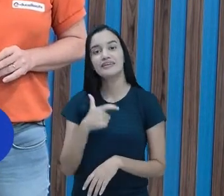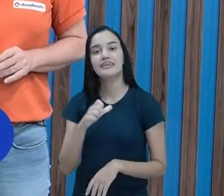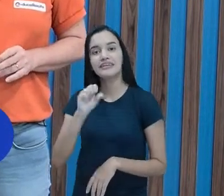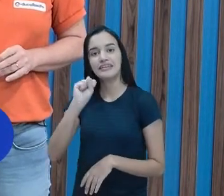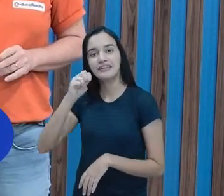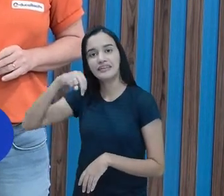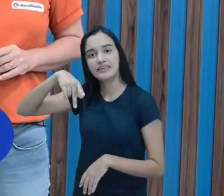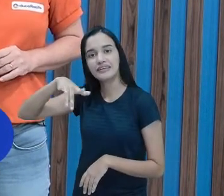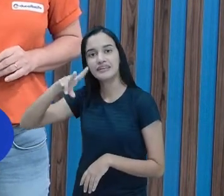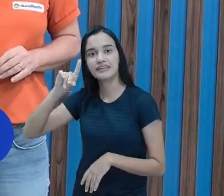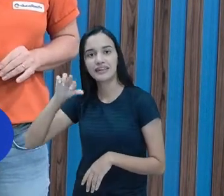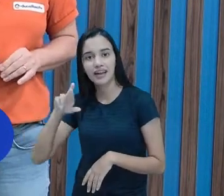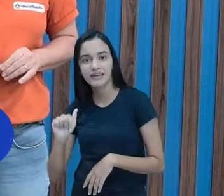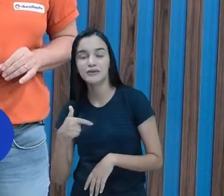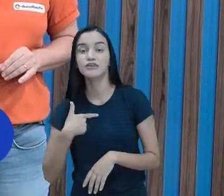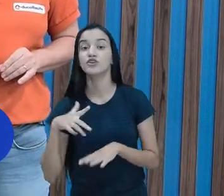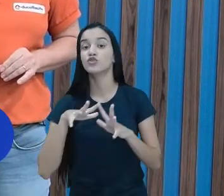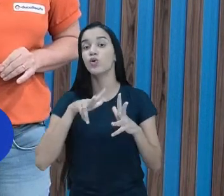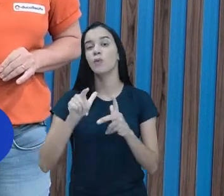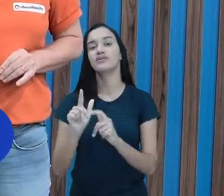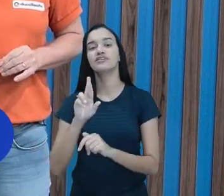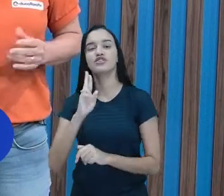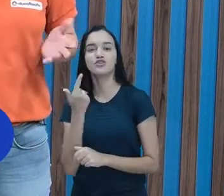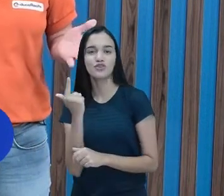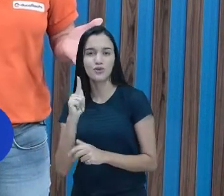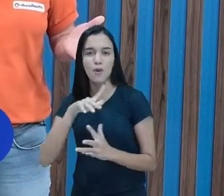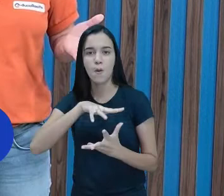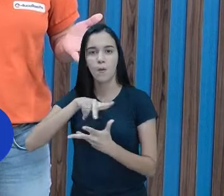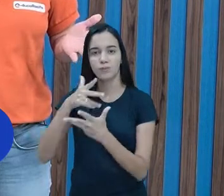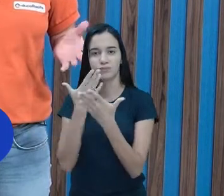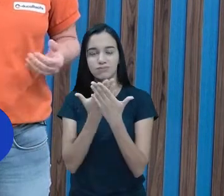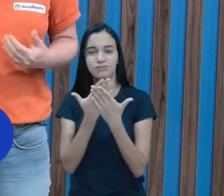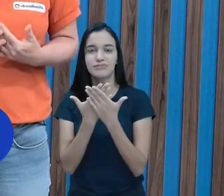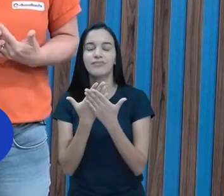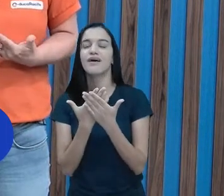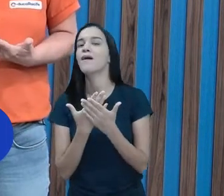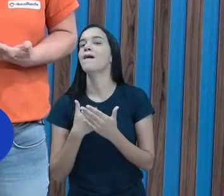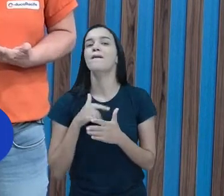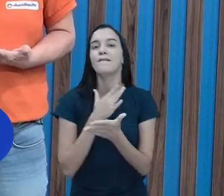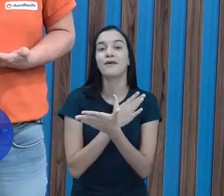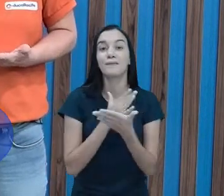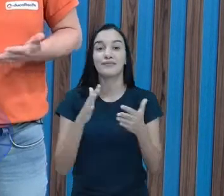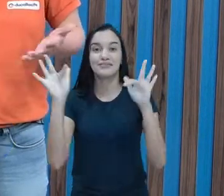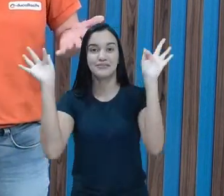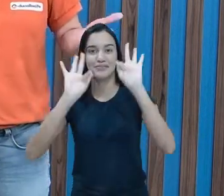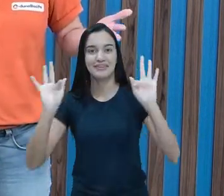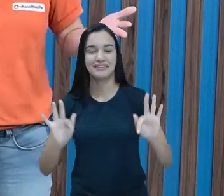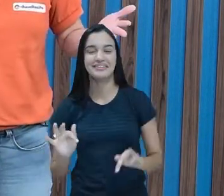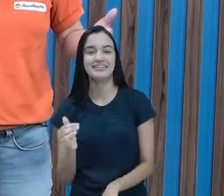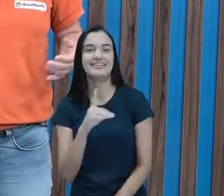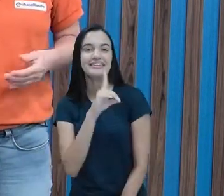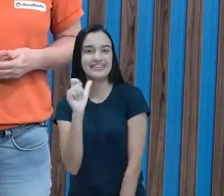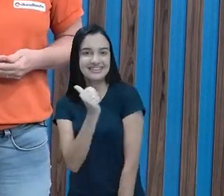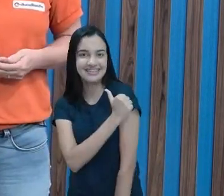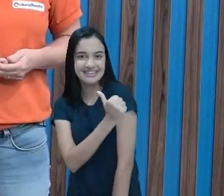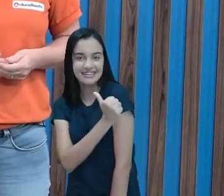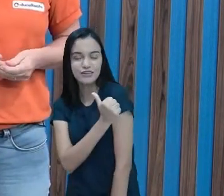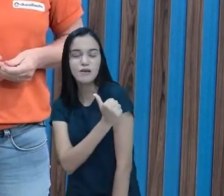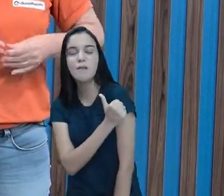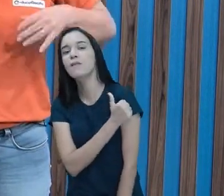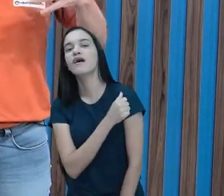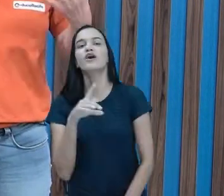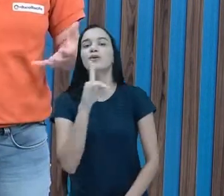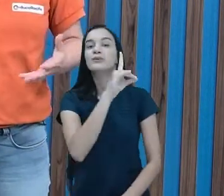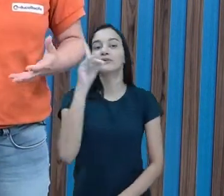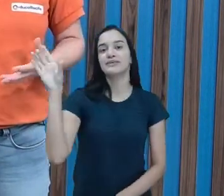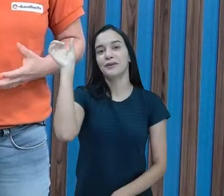gente vai falar um pouquinho sobre geografia, tá? Para começar a nossa aula, feliz dia do estudante para todo mundo aí, que seja um dia